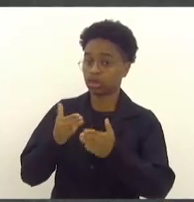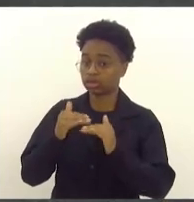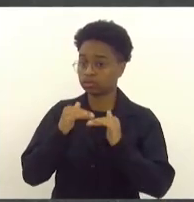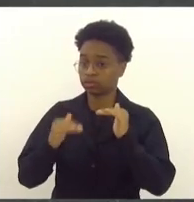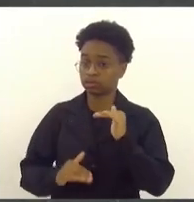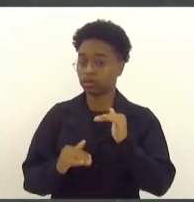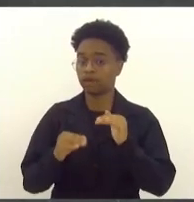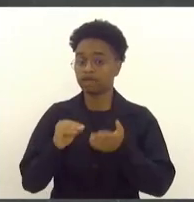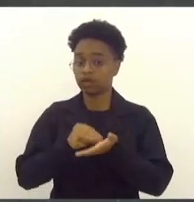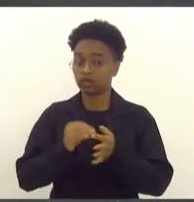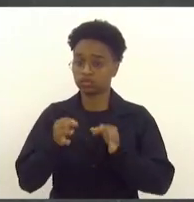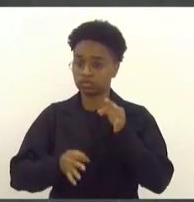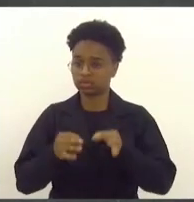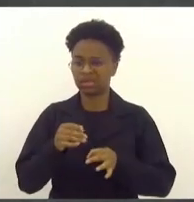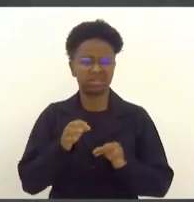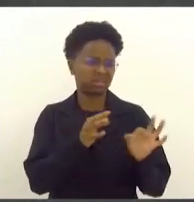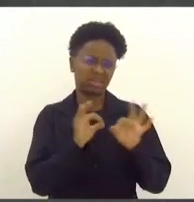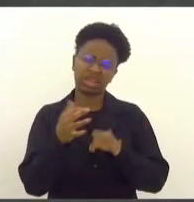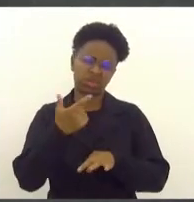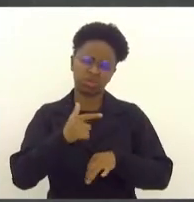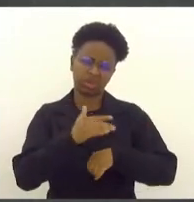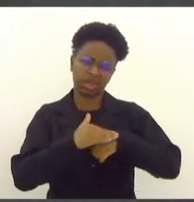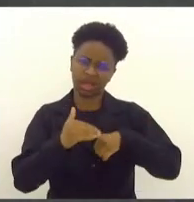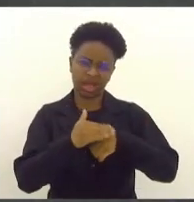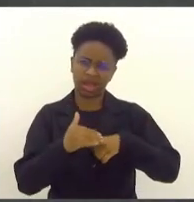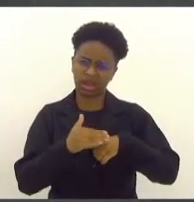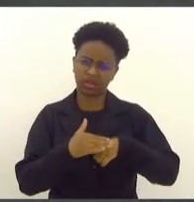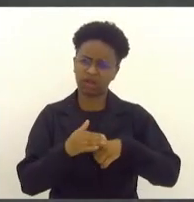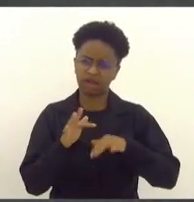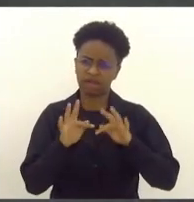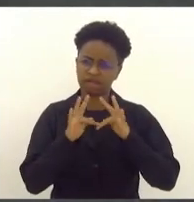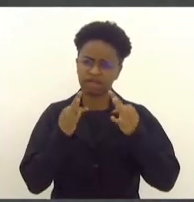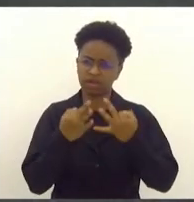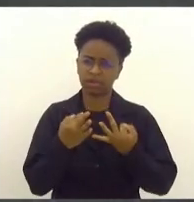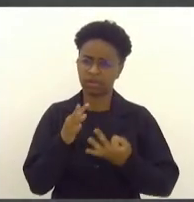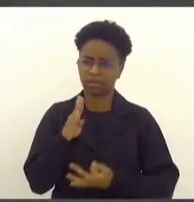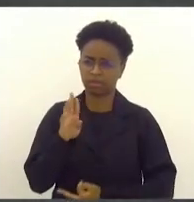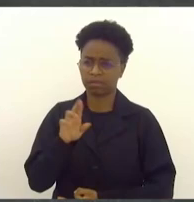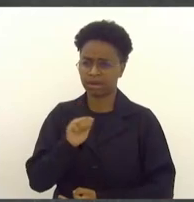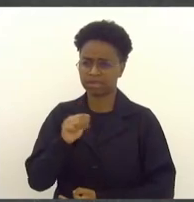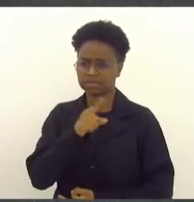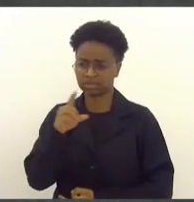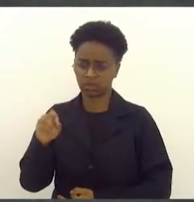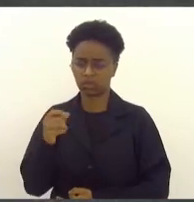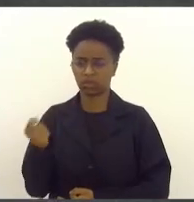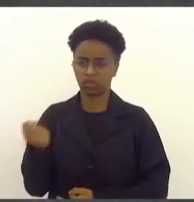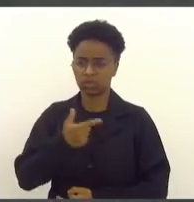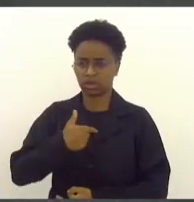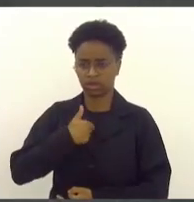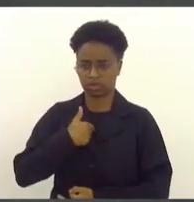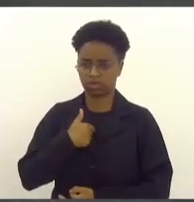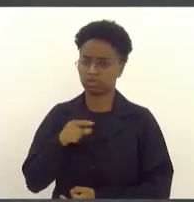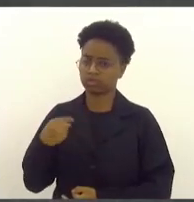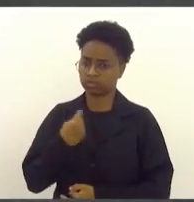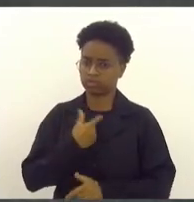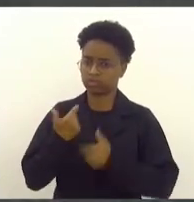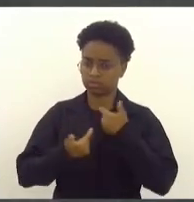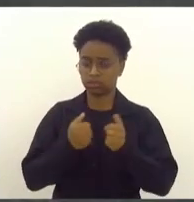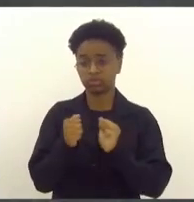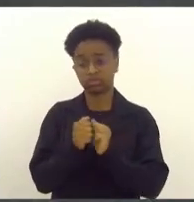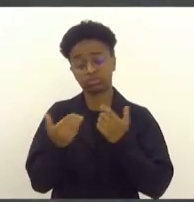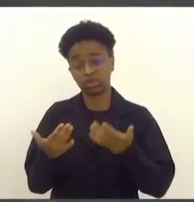eles mas ninguém tem mais carinho pela família brasão do que acha Obrigado nós estaremos juntos Lembra pelo amor de